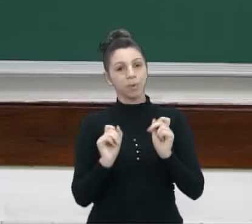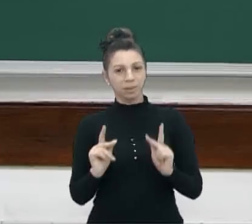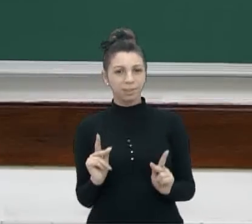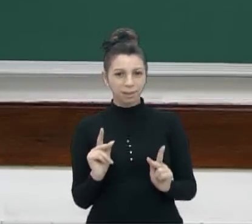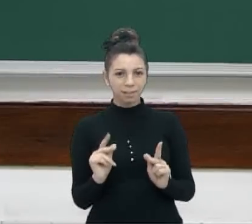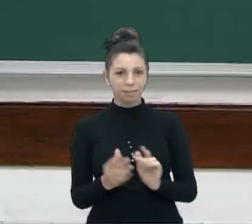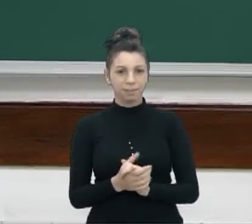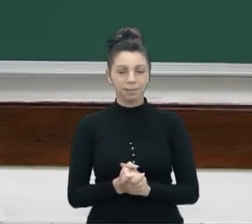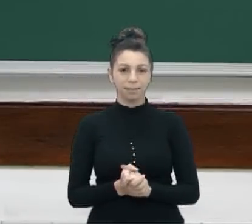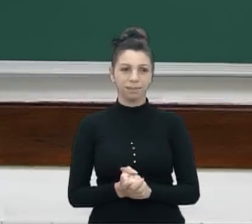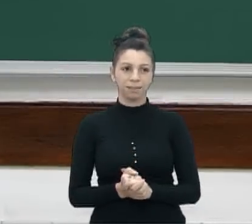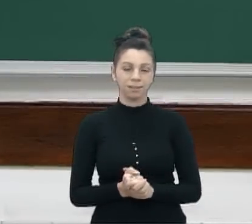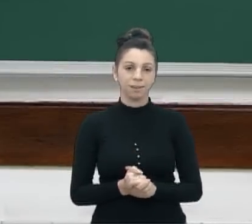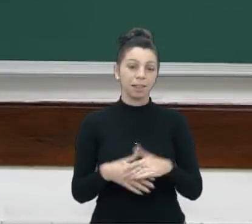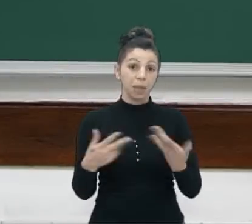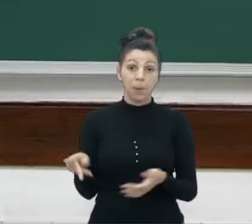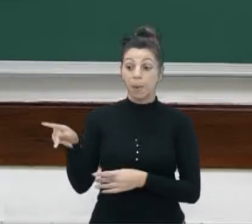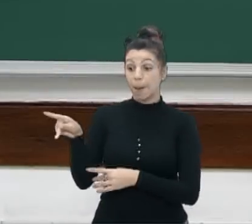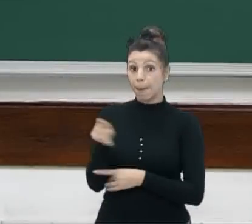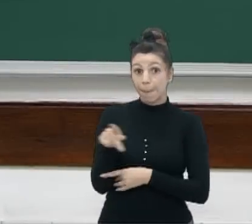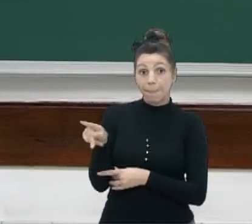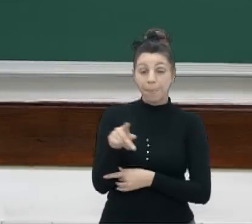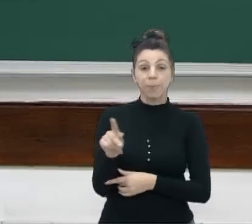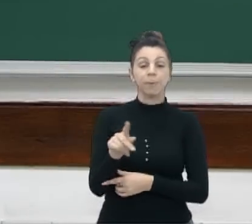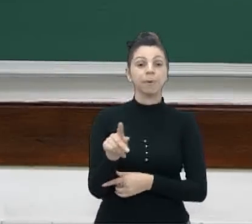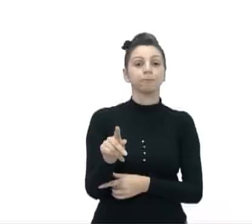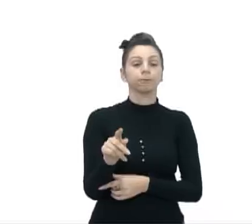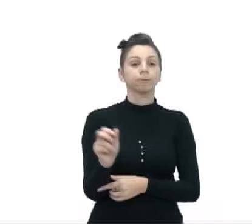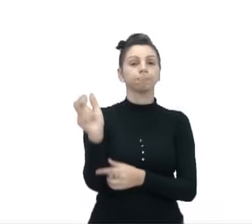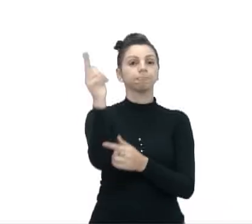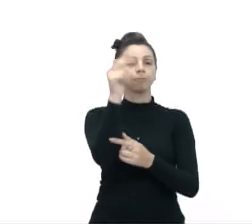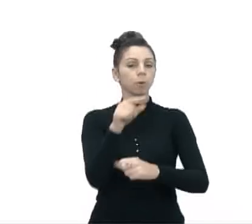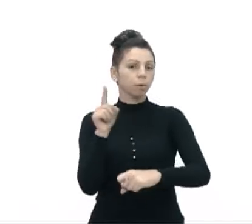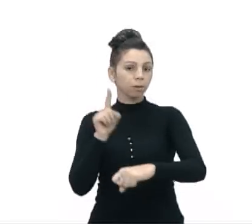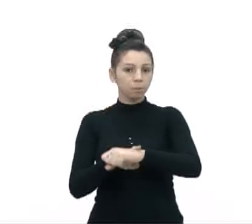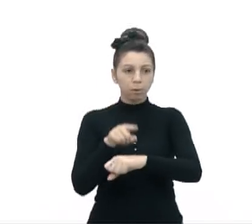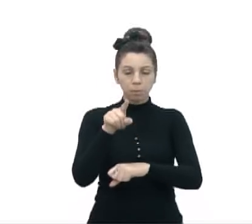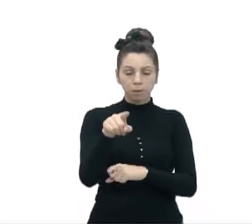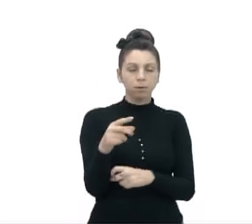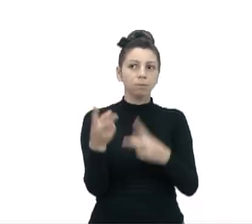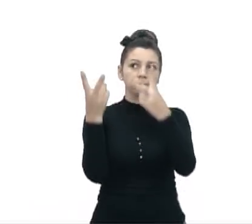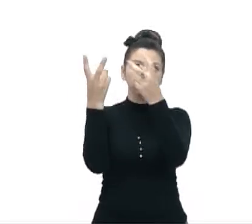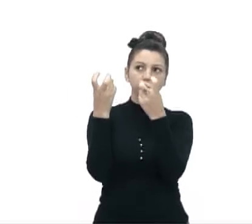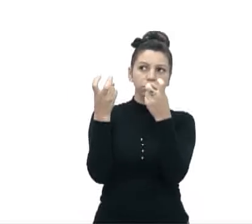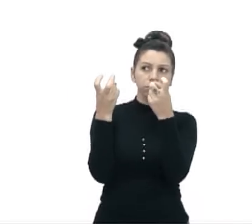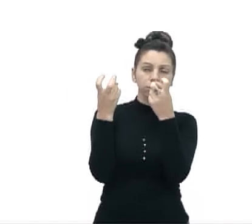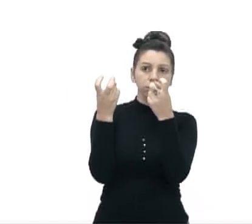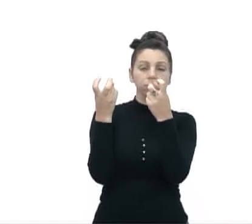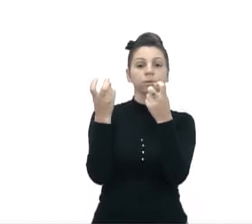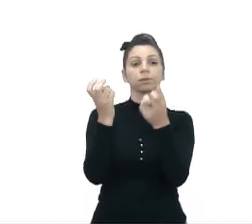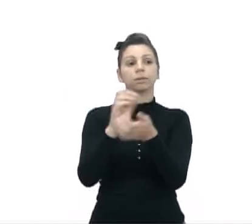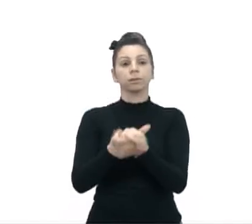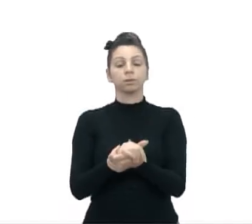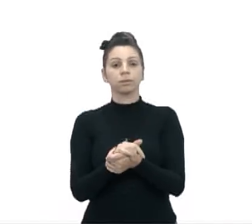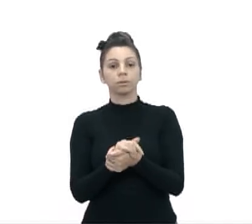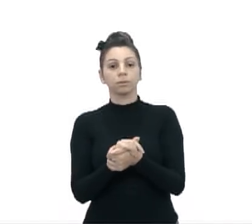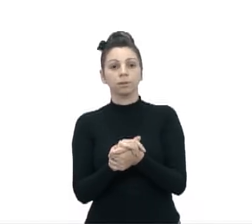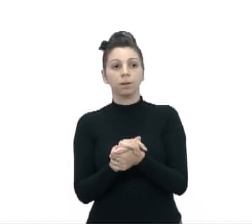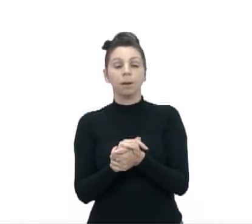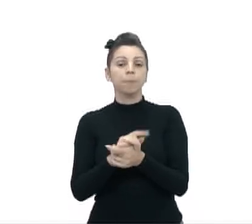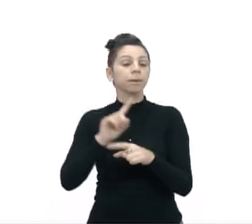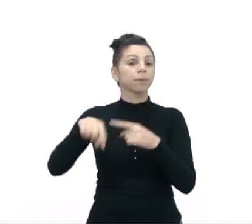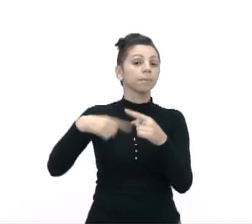bem? A prof vai deixar esse exercício aí um tempinho para vocês observarem isso aqui para poder